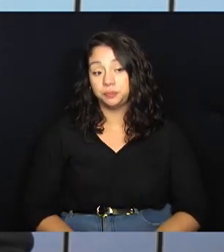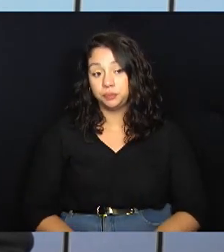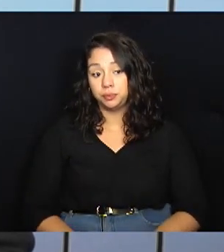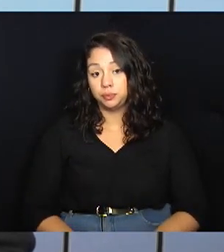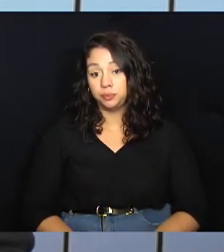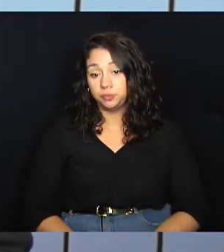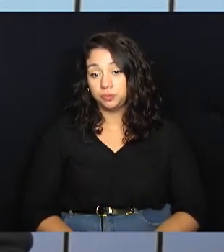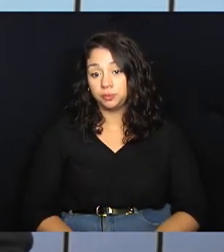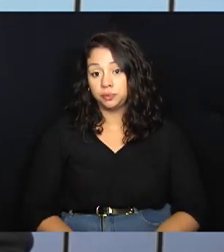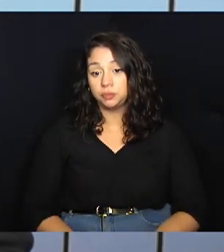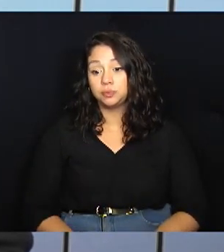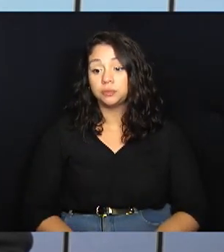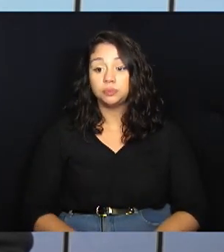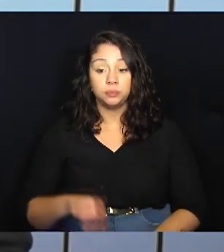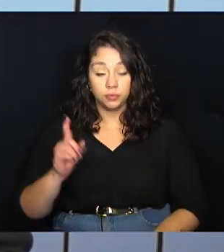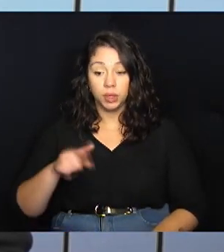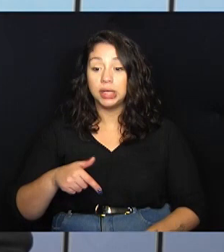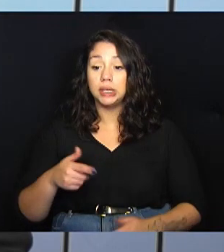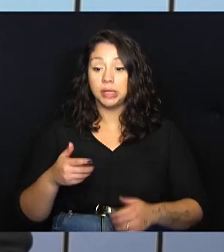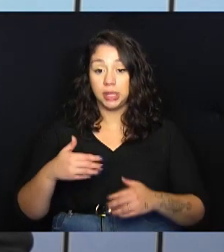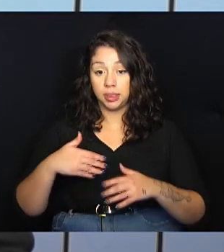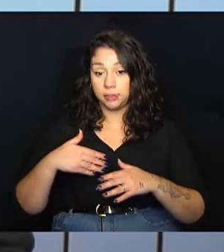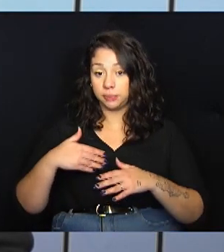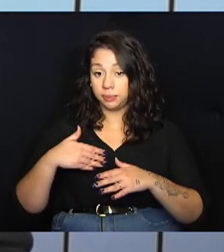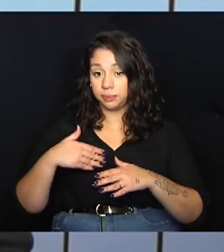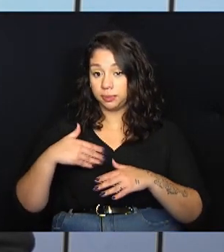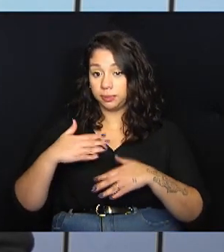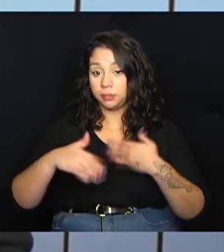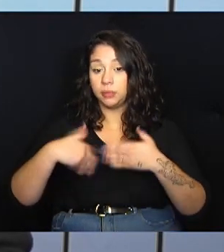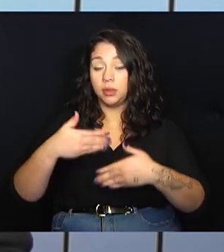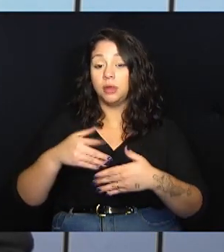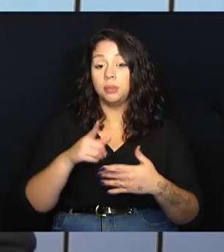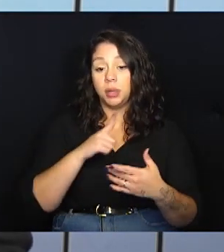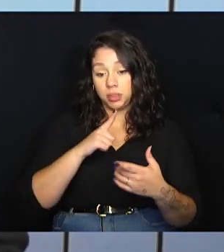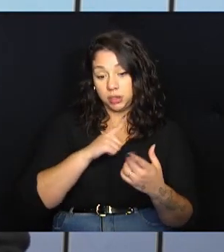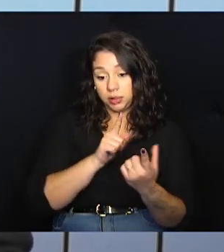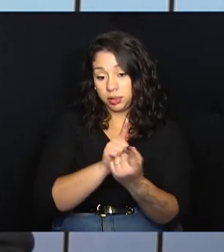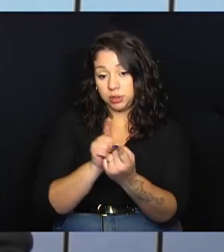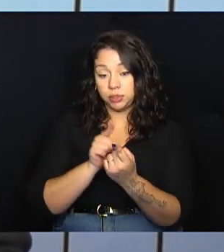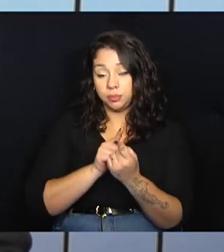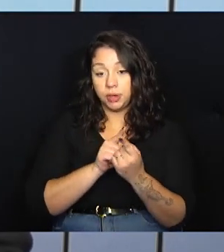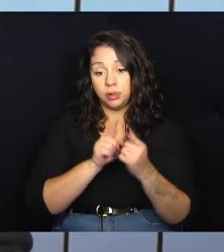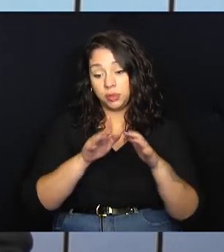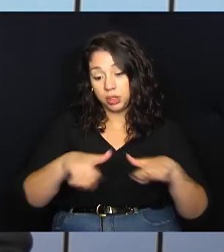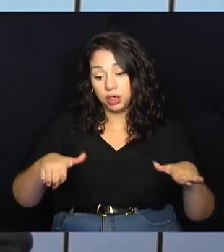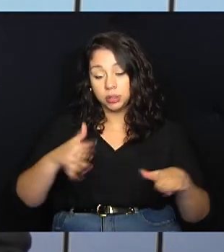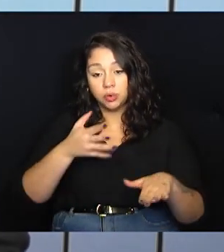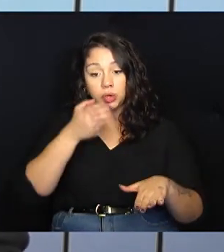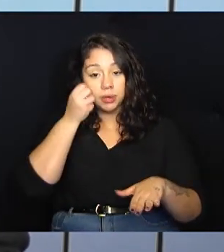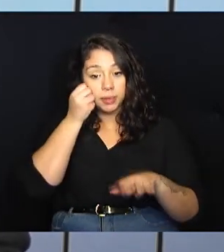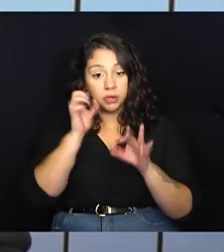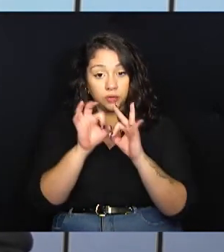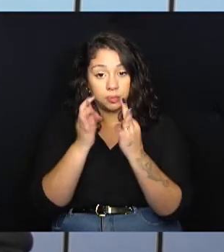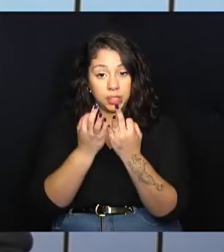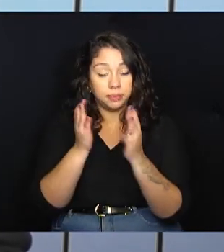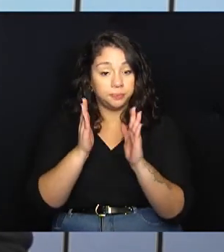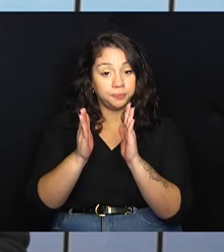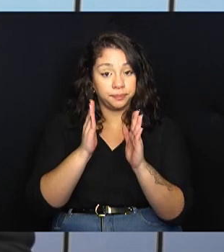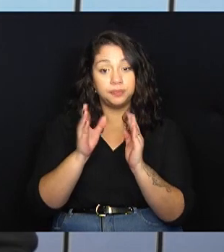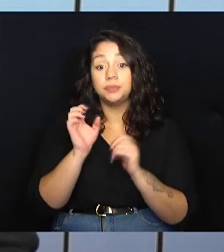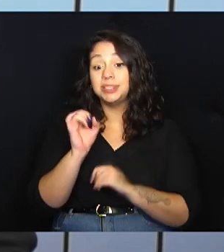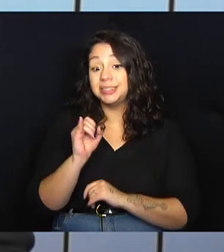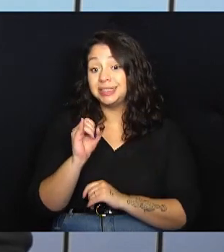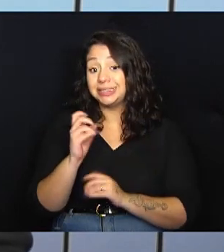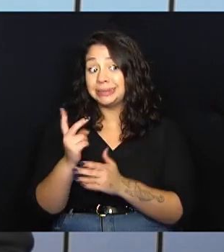fazem parte desse fluxo, né? A gente já prevê o atendimento ao acolhimento à criança em acolhimento familiar. Se alguma coisa